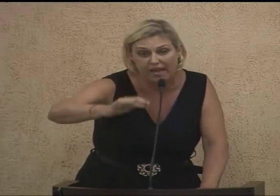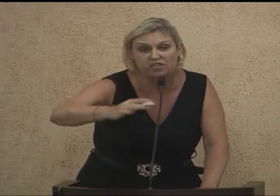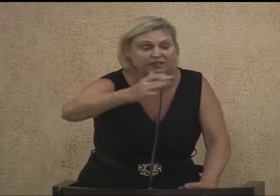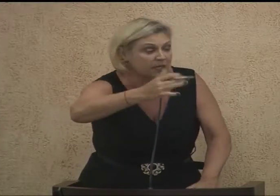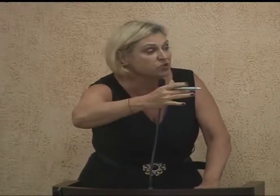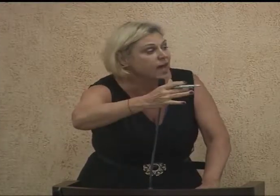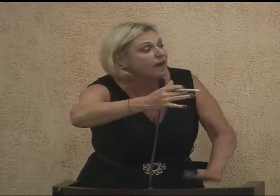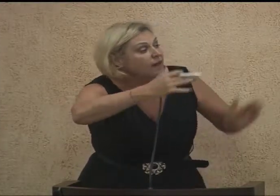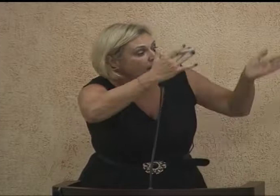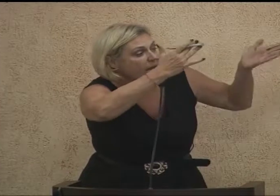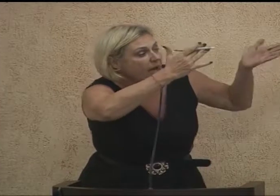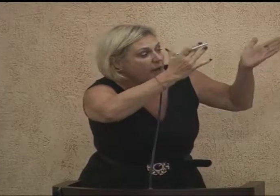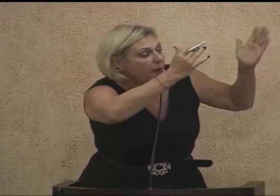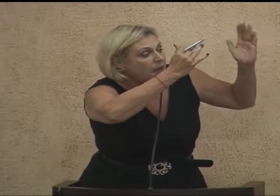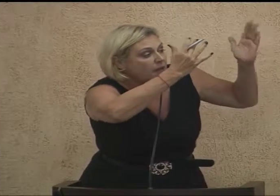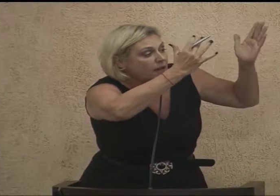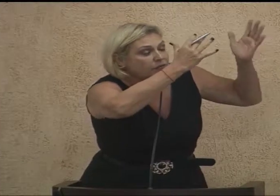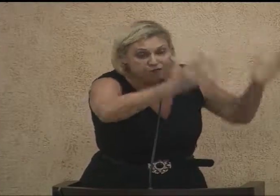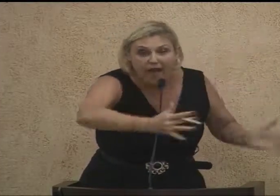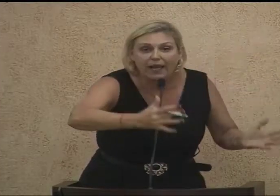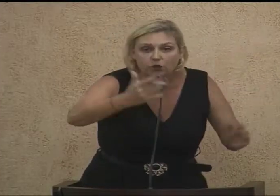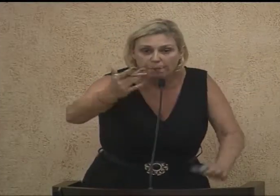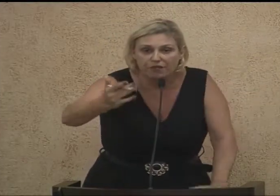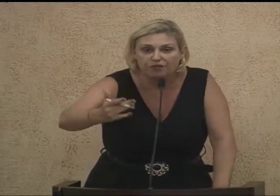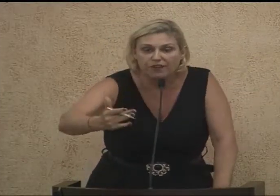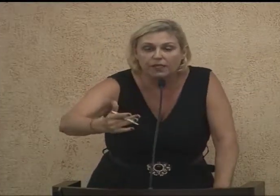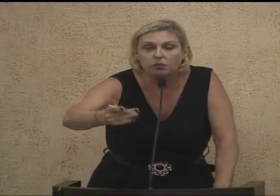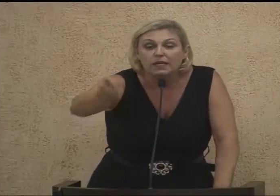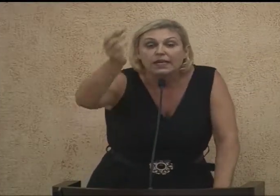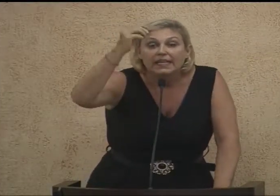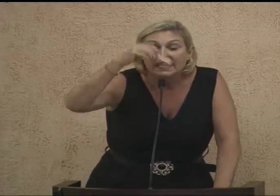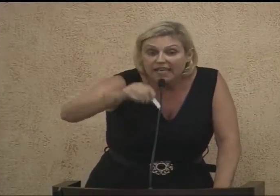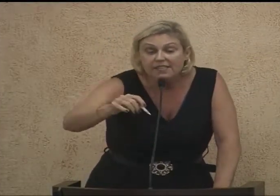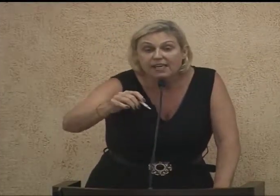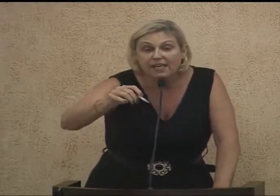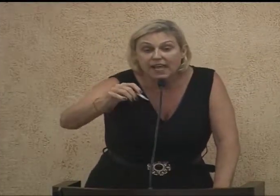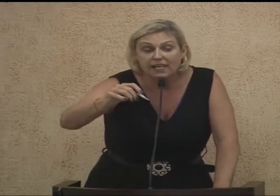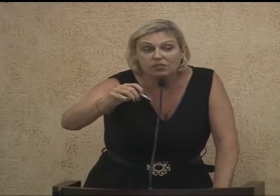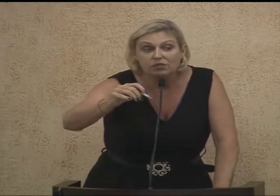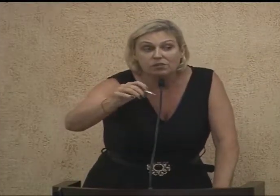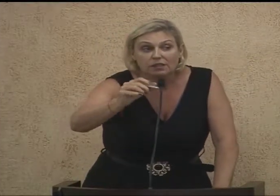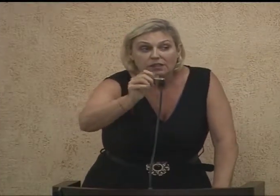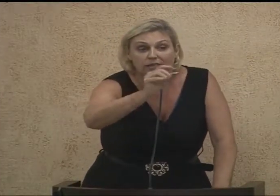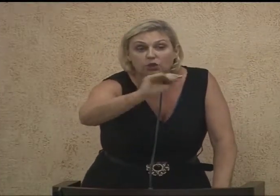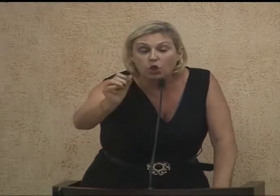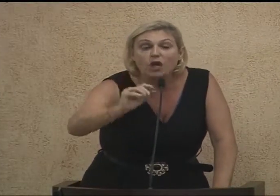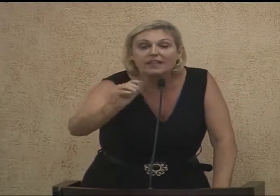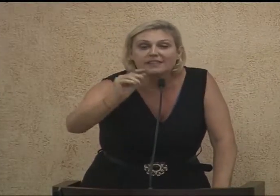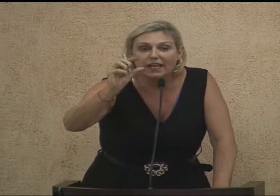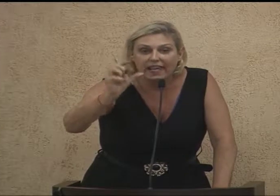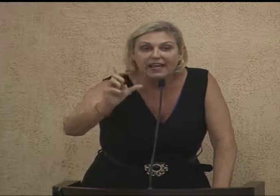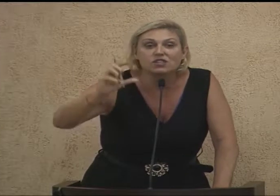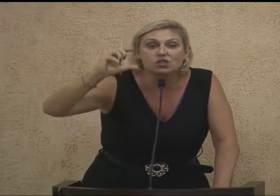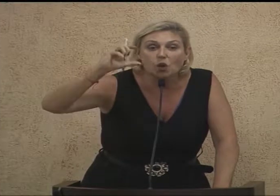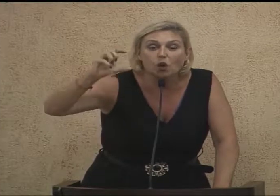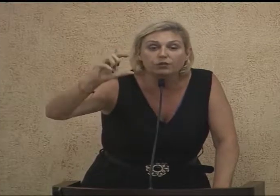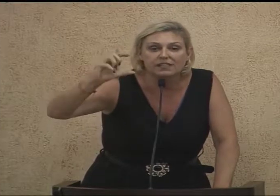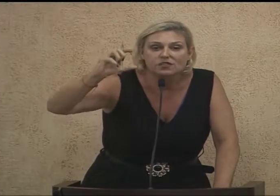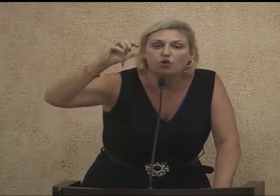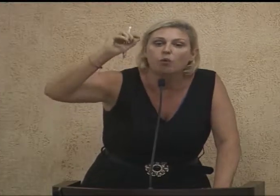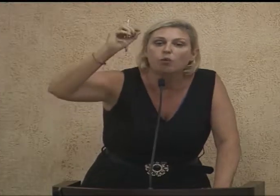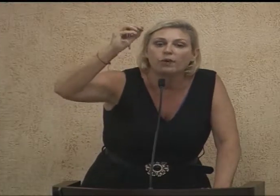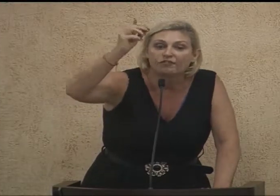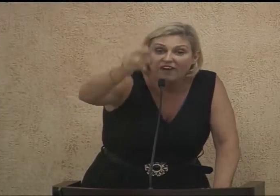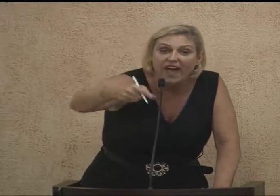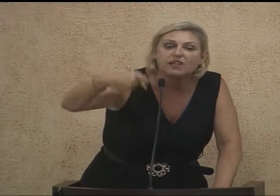temos mais, já temos a fala do prefeito, que esse anexo e todas aquelas